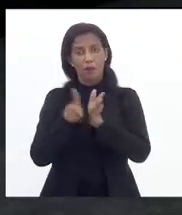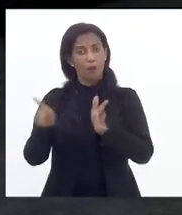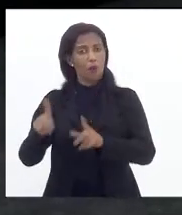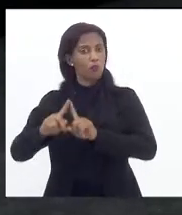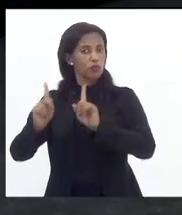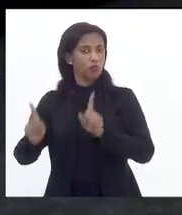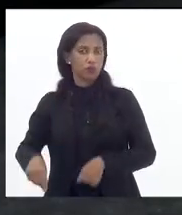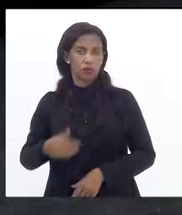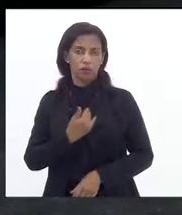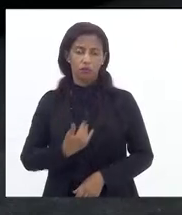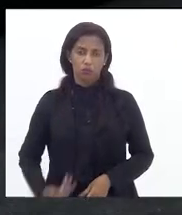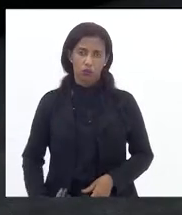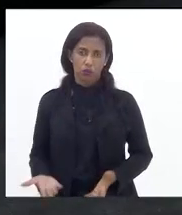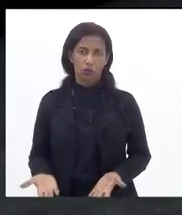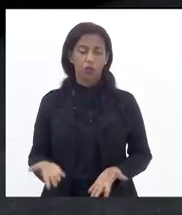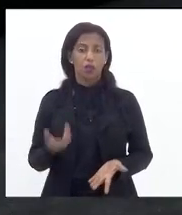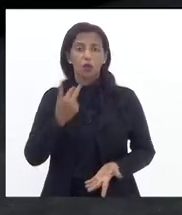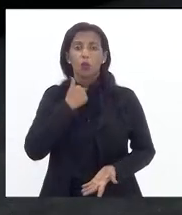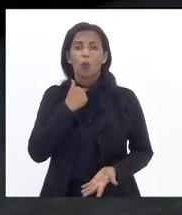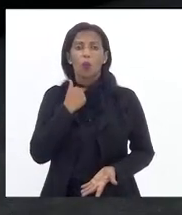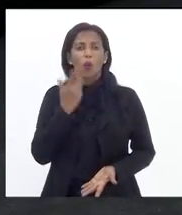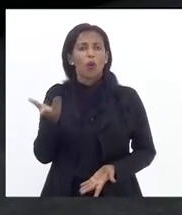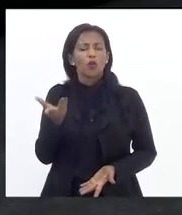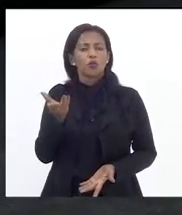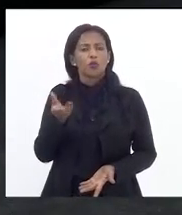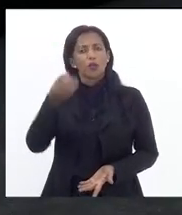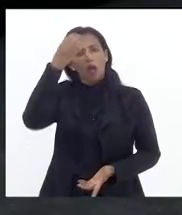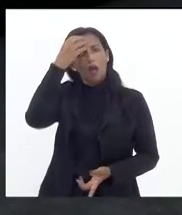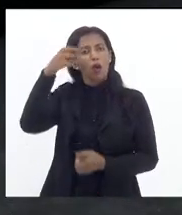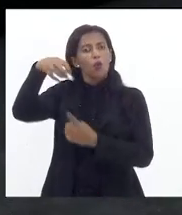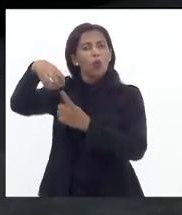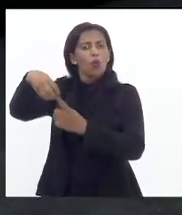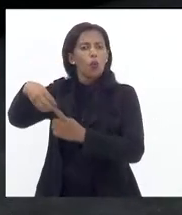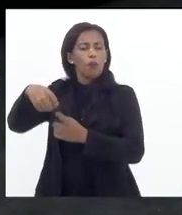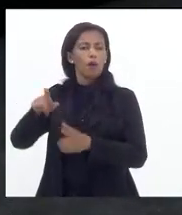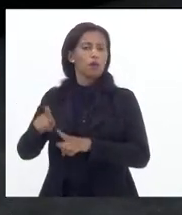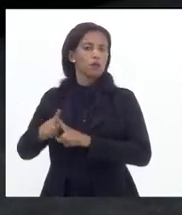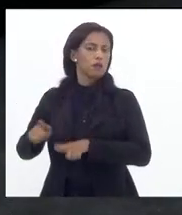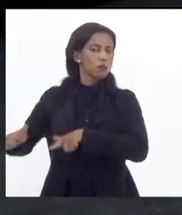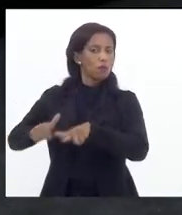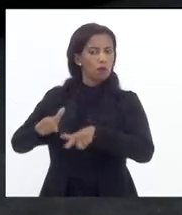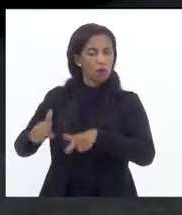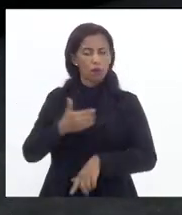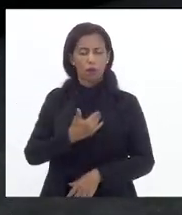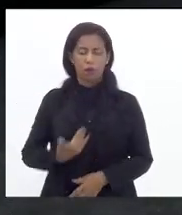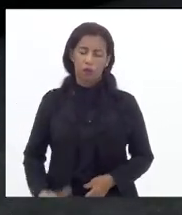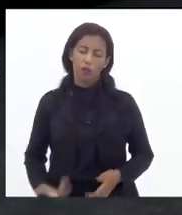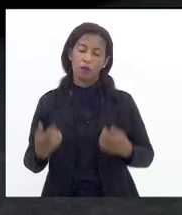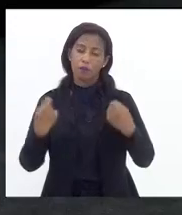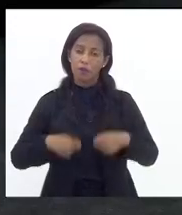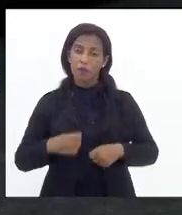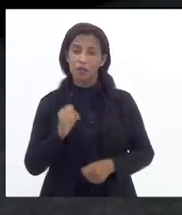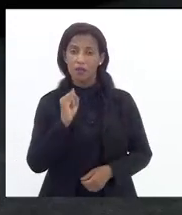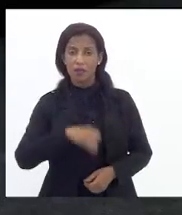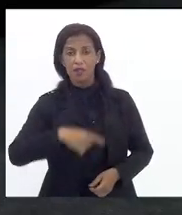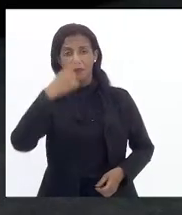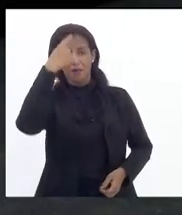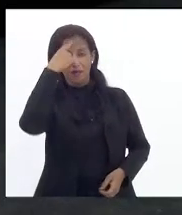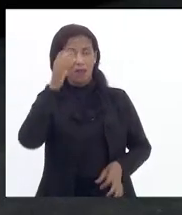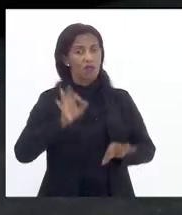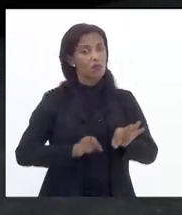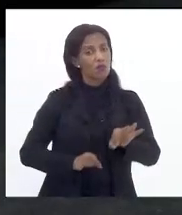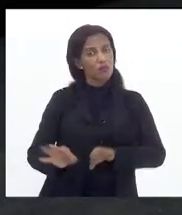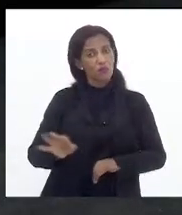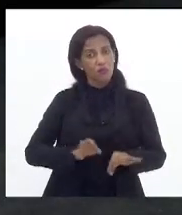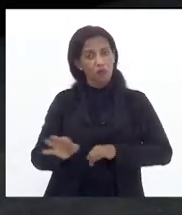públicos então não se deve colocar a conta dessa crise nas costas dos Servidores Públicos é preciso sim pensar em